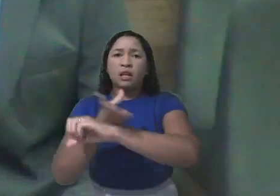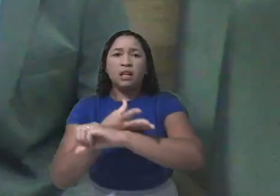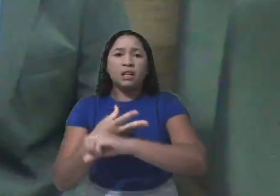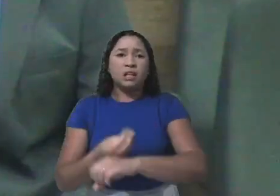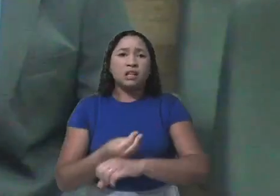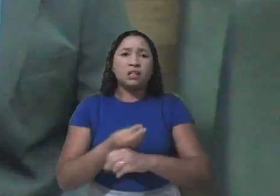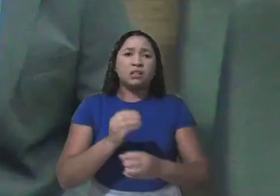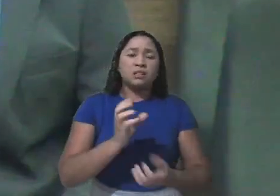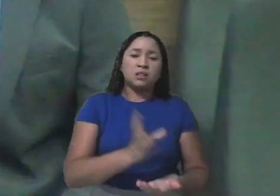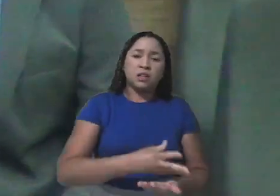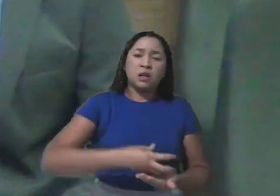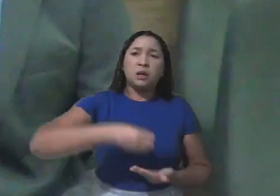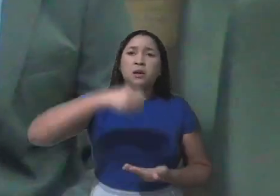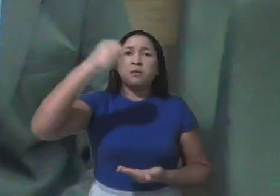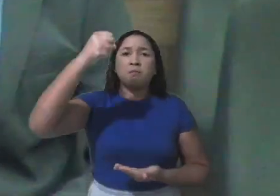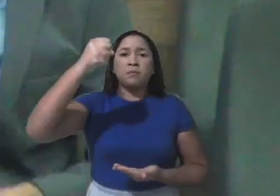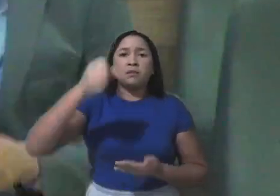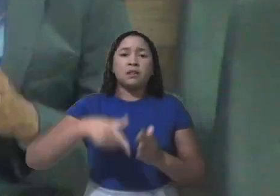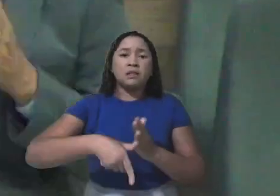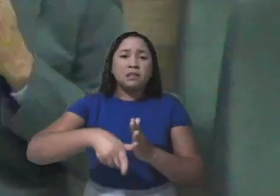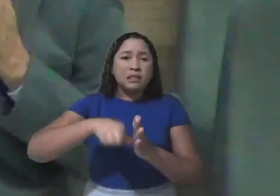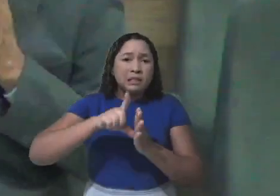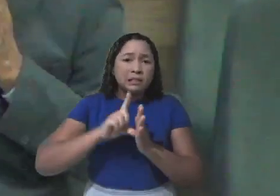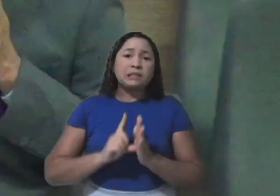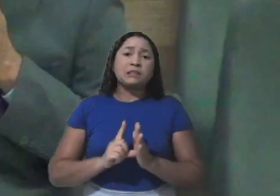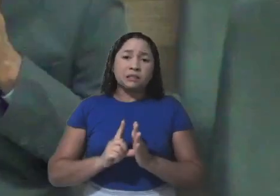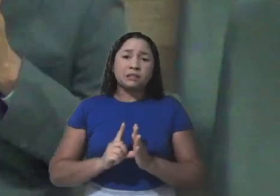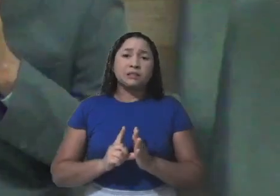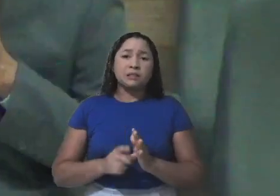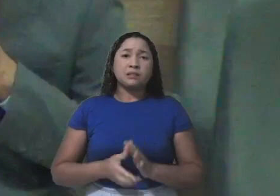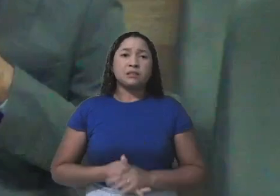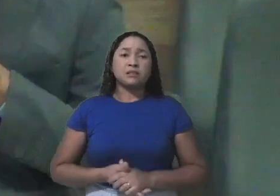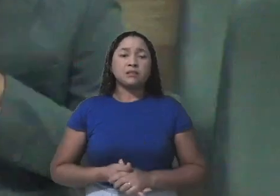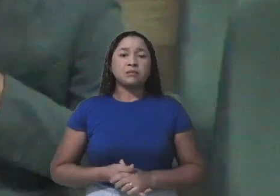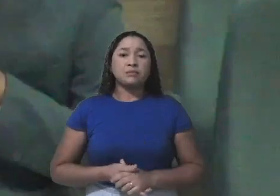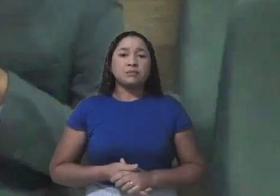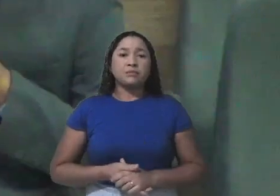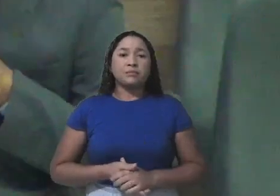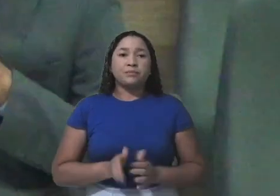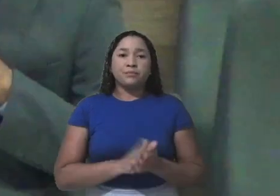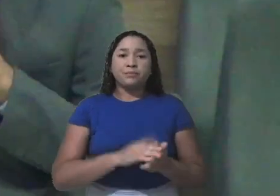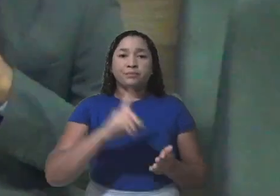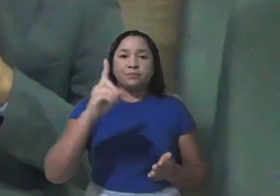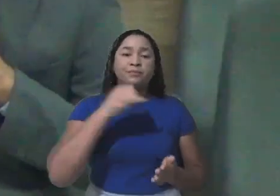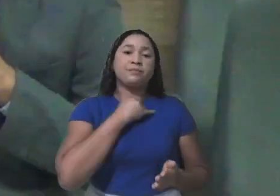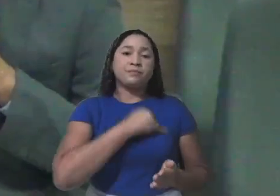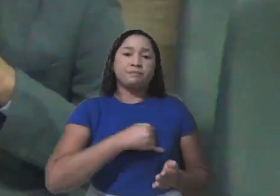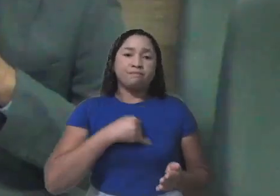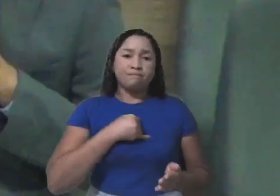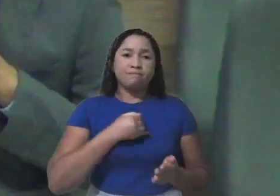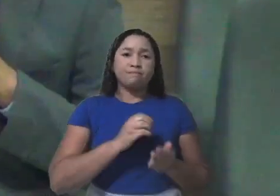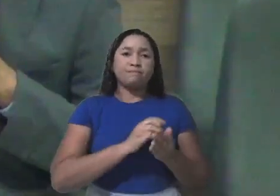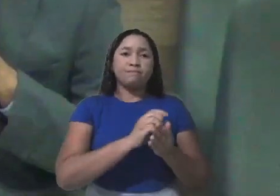Fundamentos. João 11 e 12, por gentileza, meu querido.